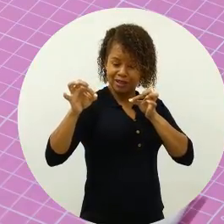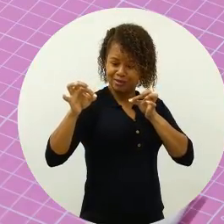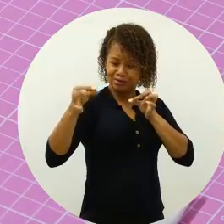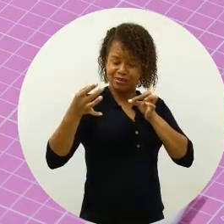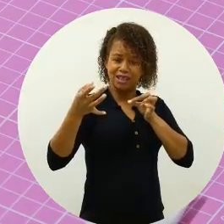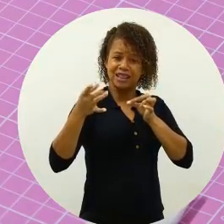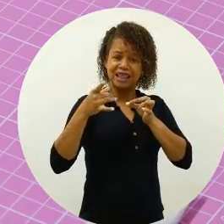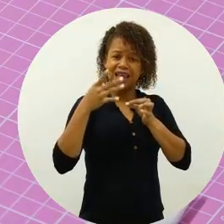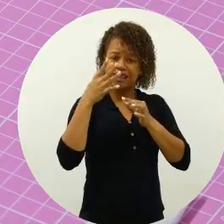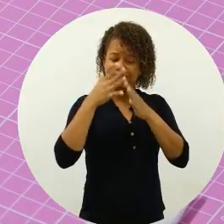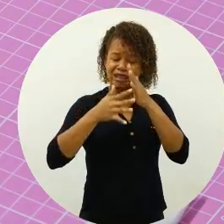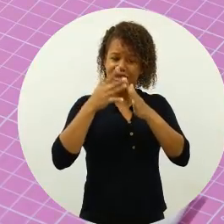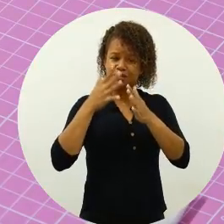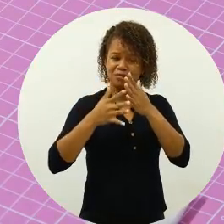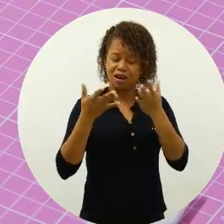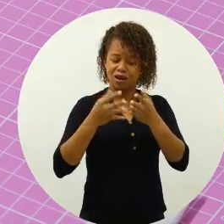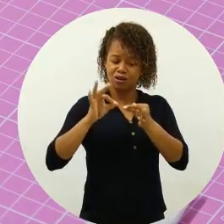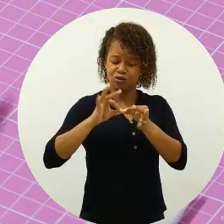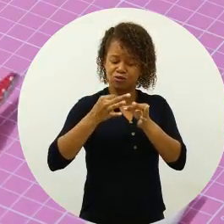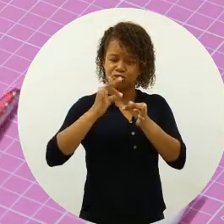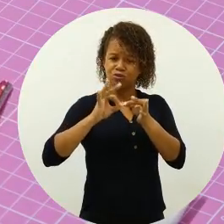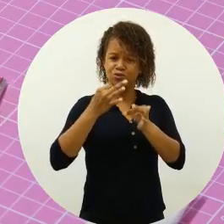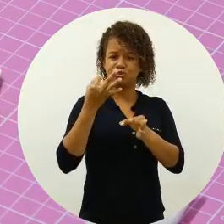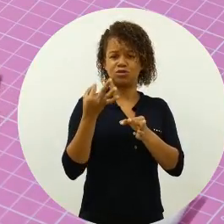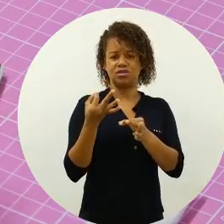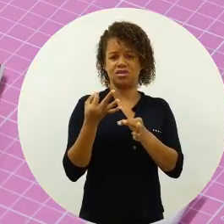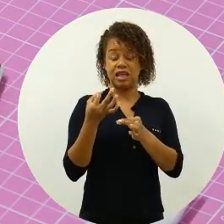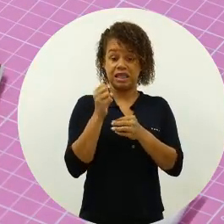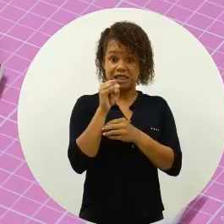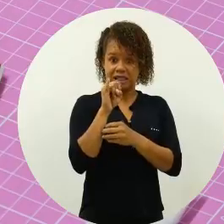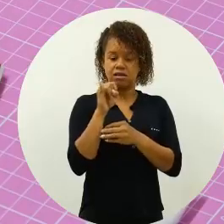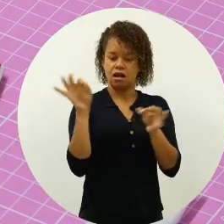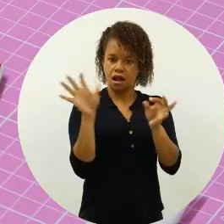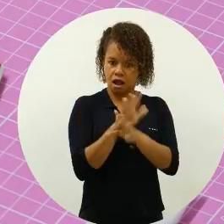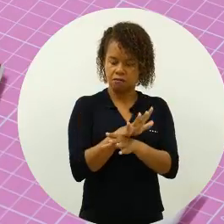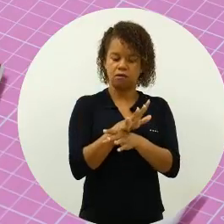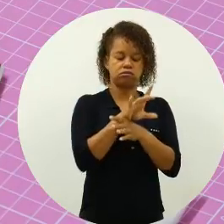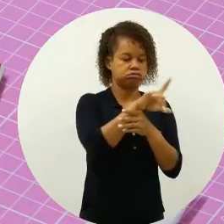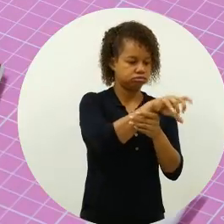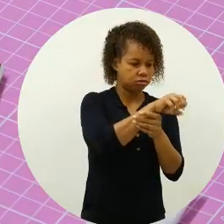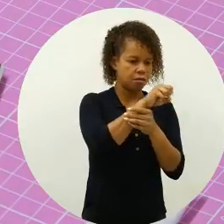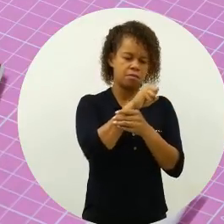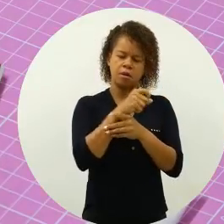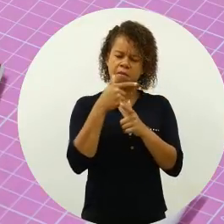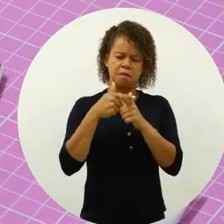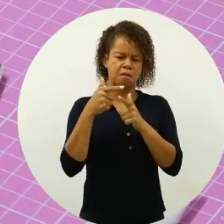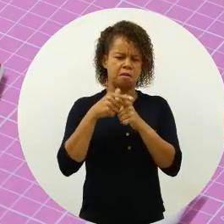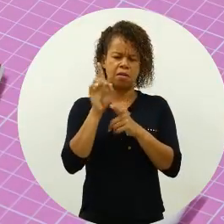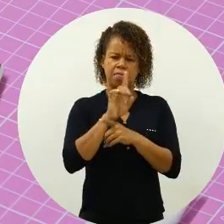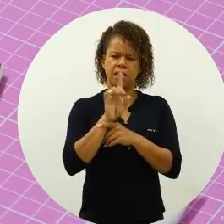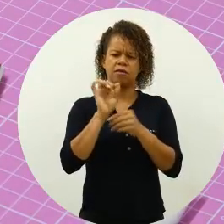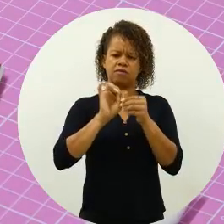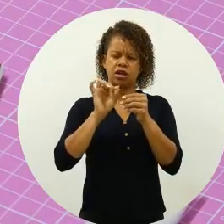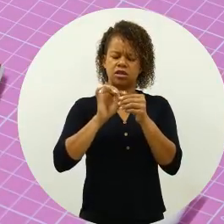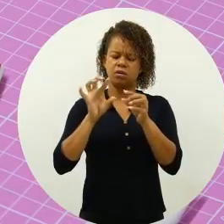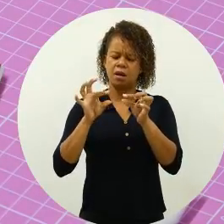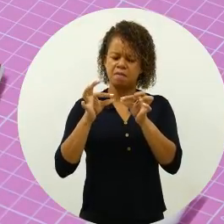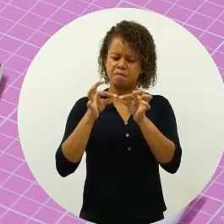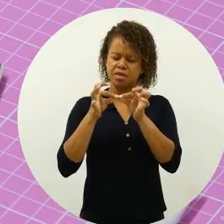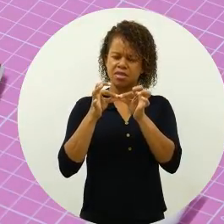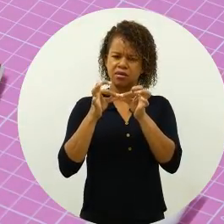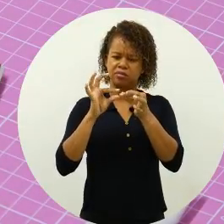extensa, isso vai te atrapalhar na hora da costura. Se acabar o tamanho da linha, não tem problema. Nós fazemos uma